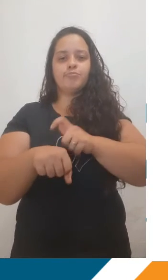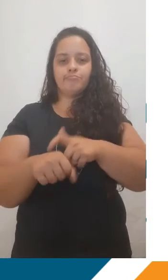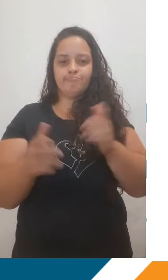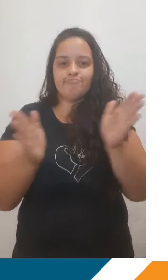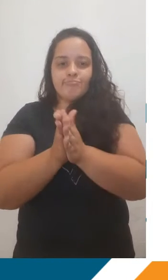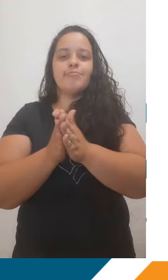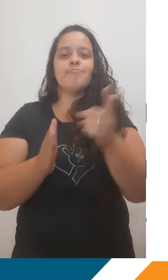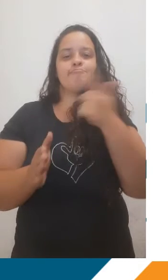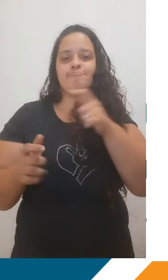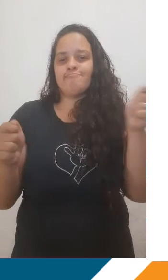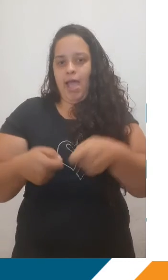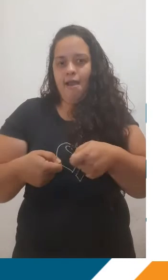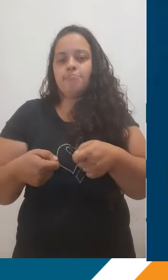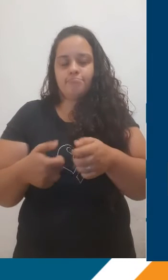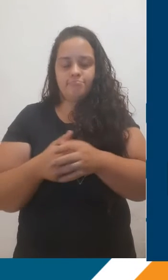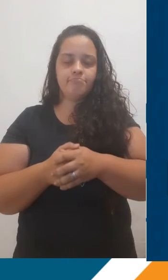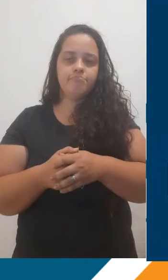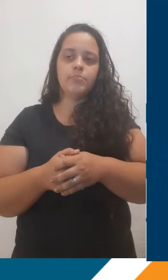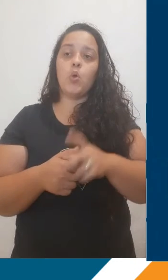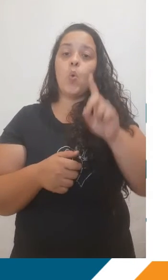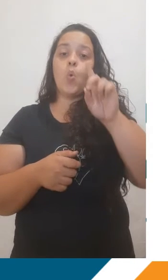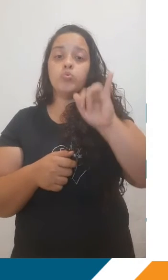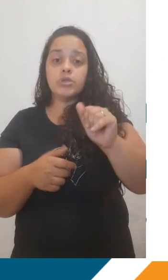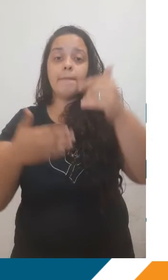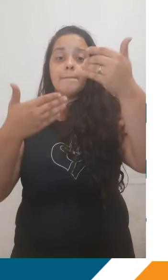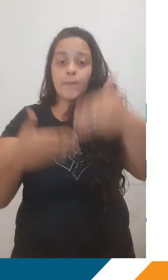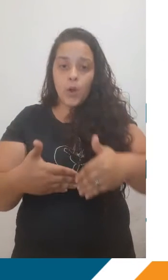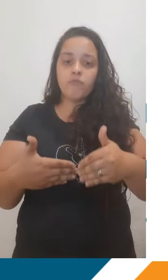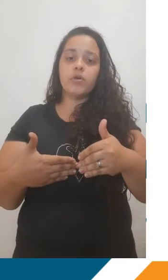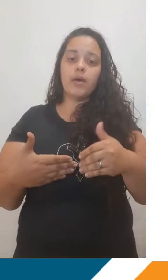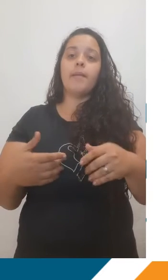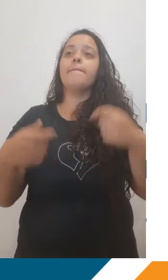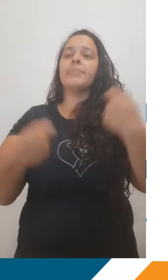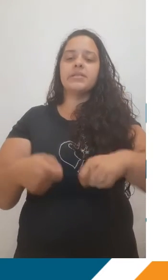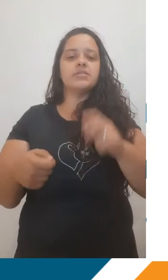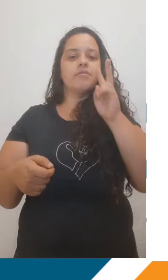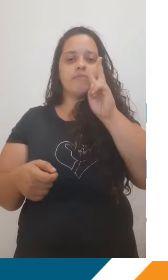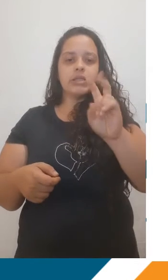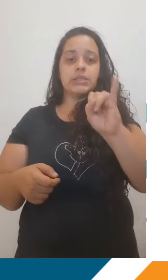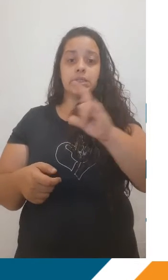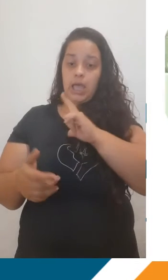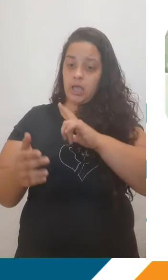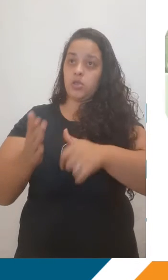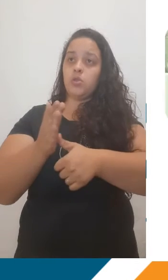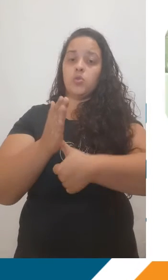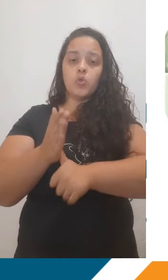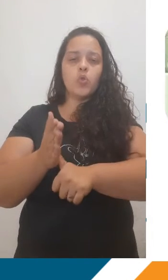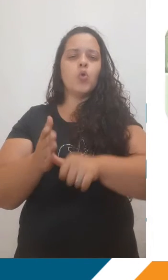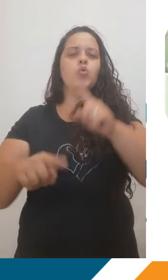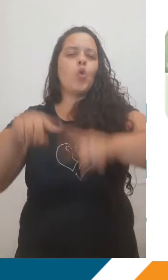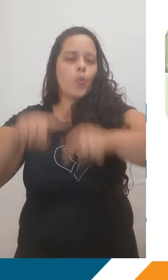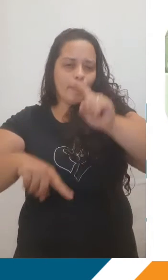adiantado. Exatamente. No dia da prova, confira se você tem em mãos a sua